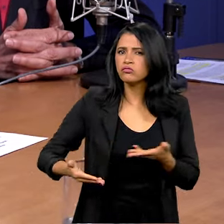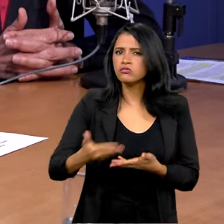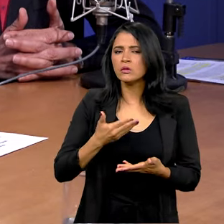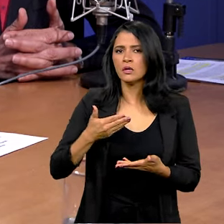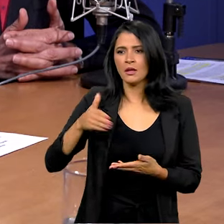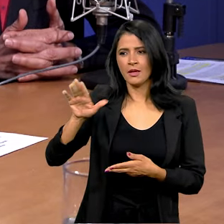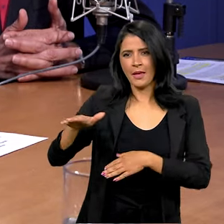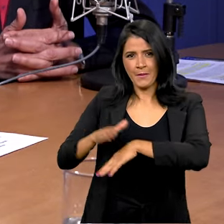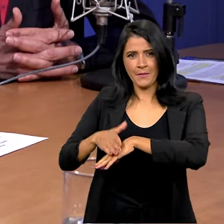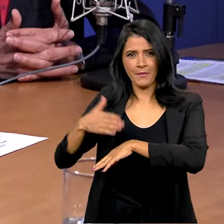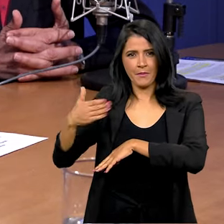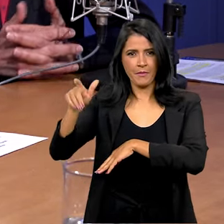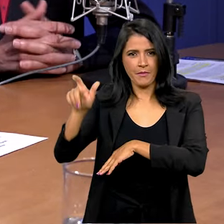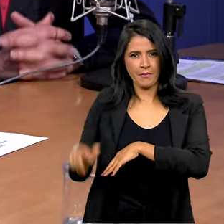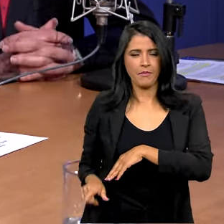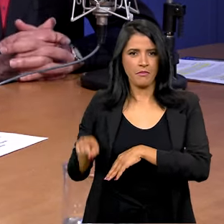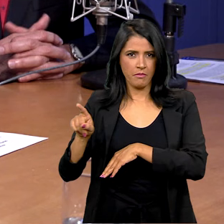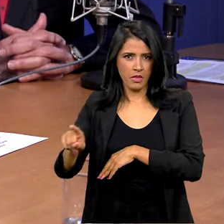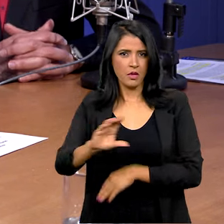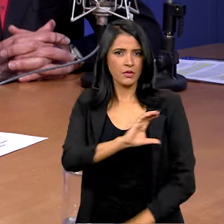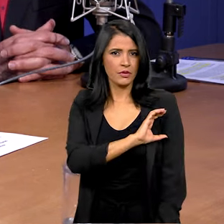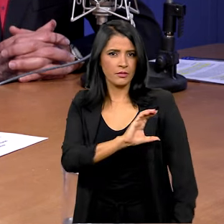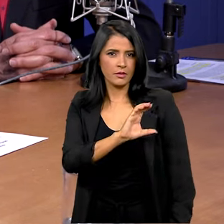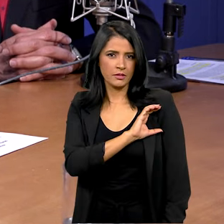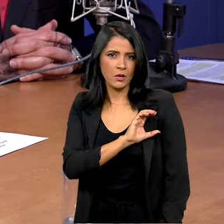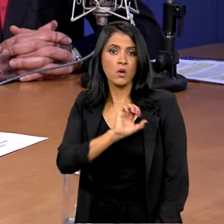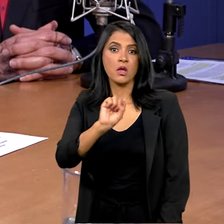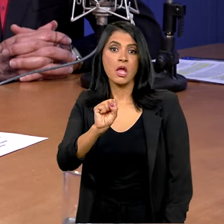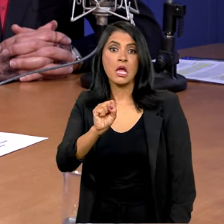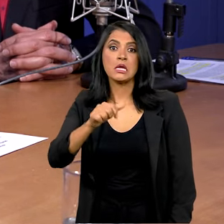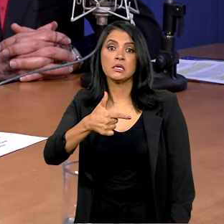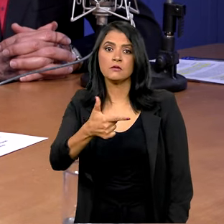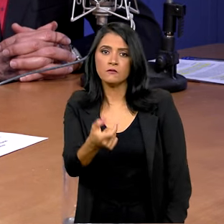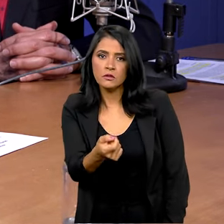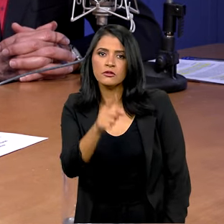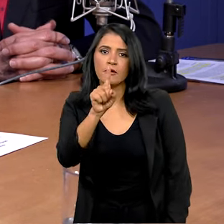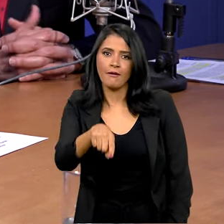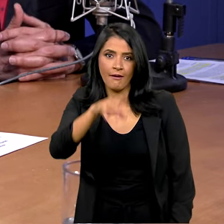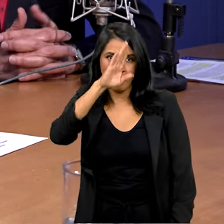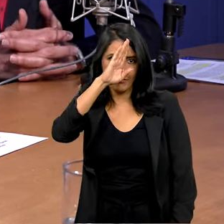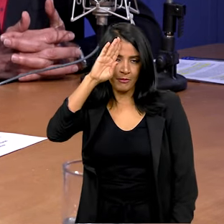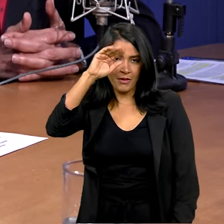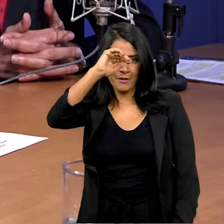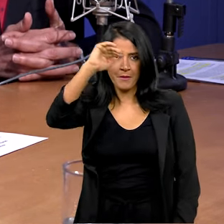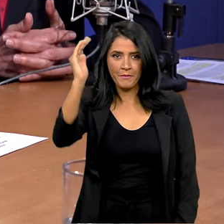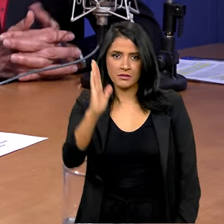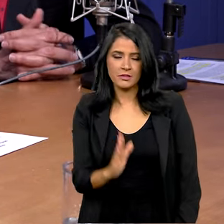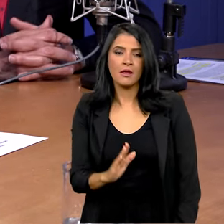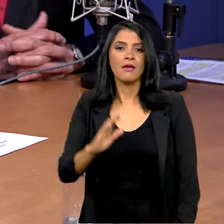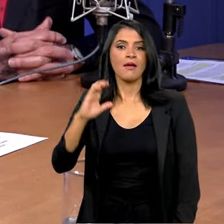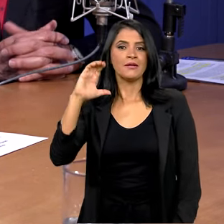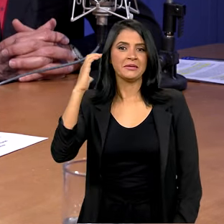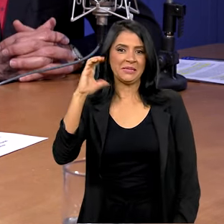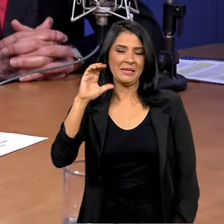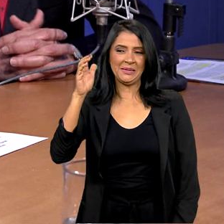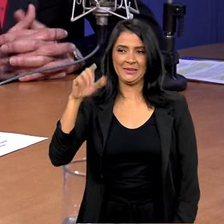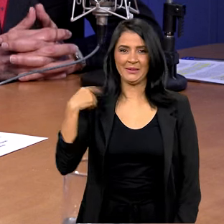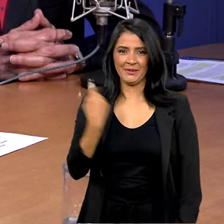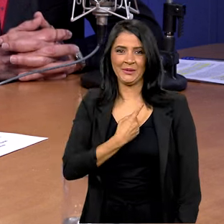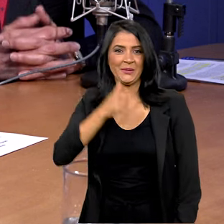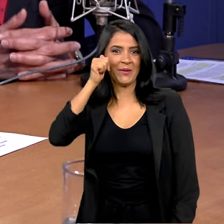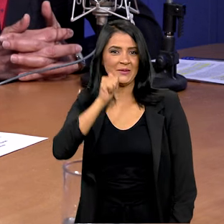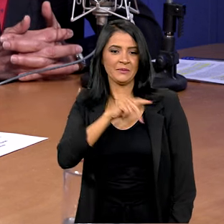trazidas pelo pelo pela coordenação do s20 que é Academia Brasileira de ciência né a nossa a nossa